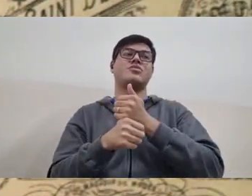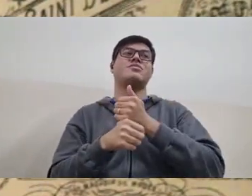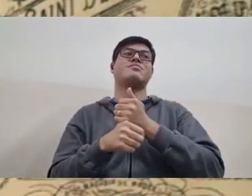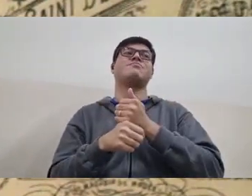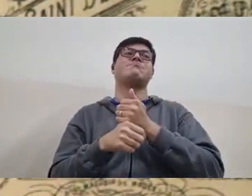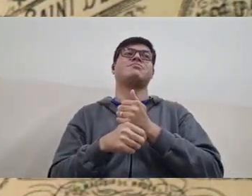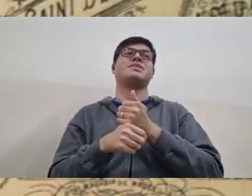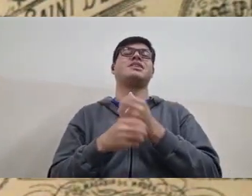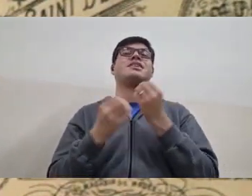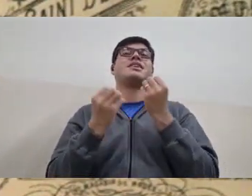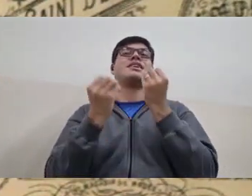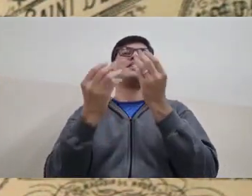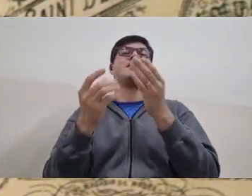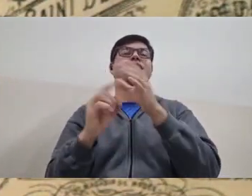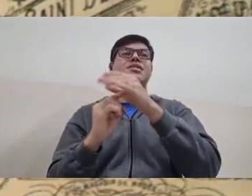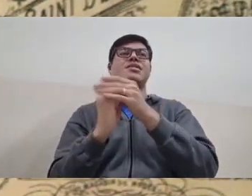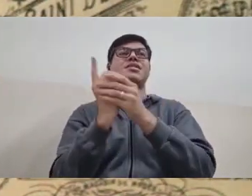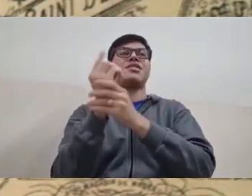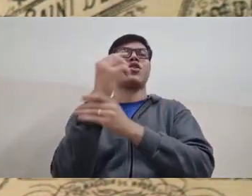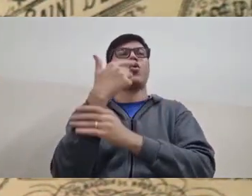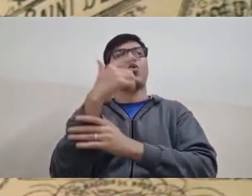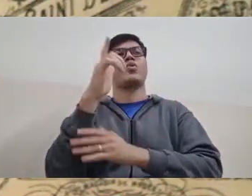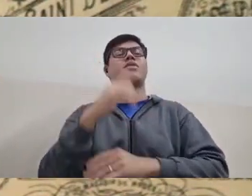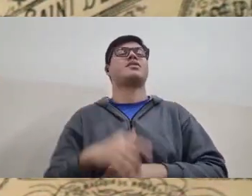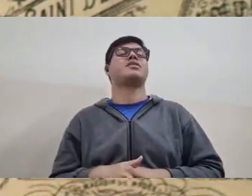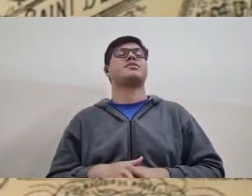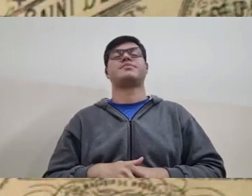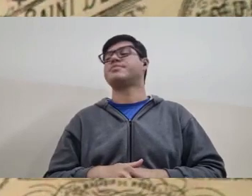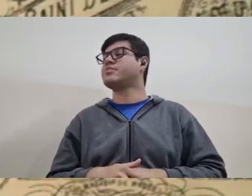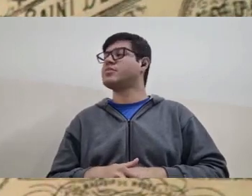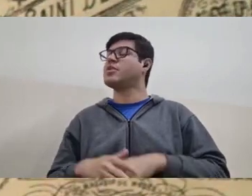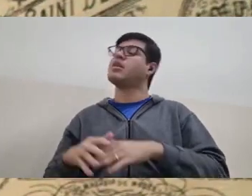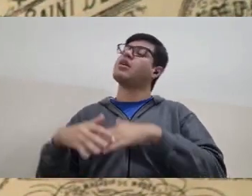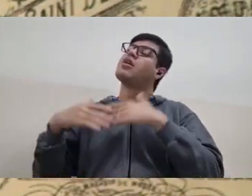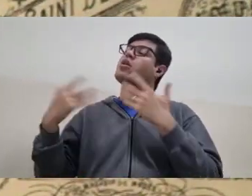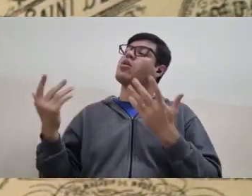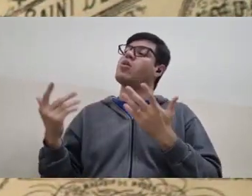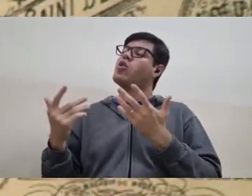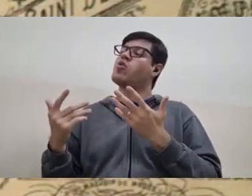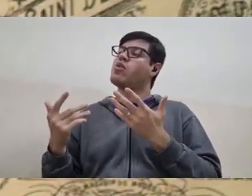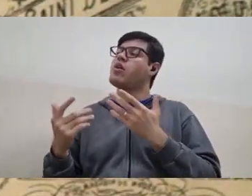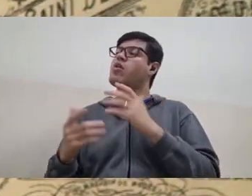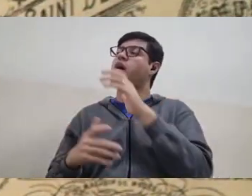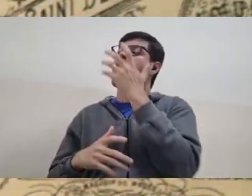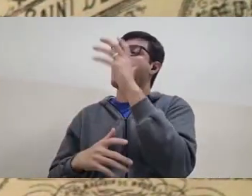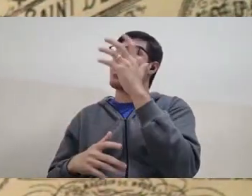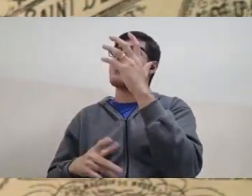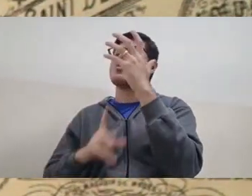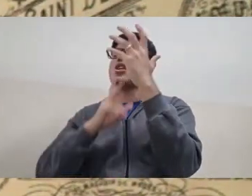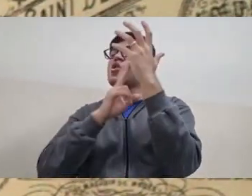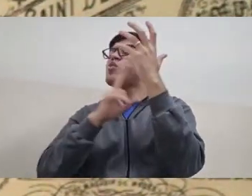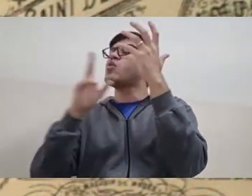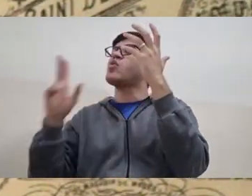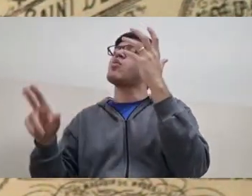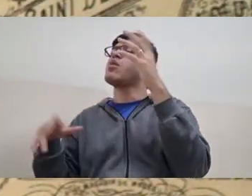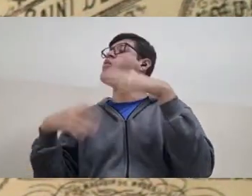gente fornece uma muda para ele plantar no local. Qual é a muda que substitui a murta, assim, beleza, que não cresce muito? Olha,